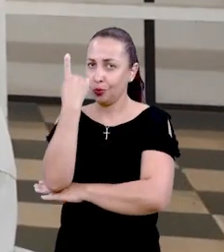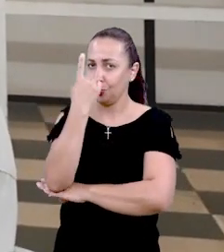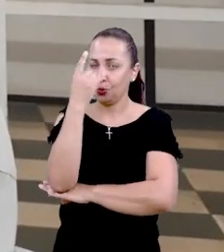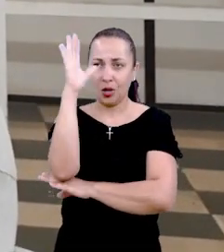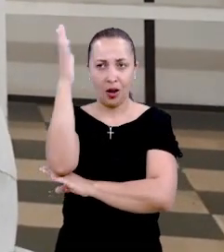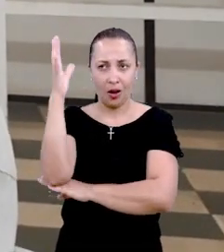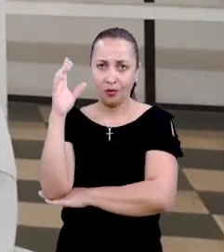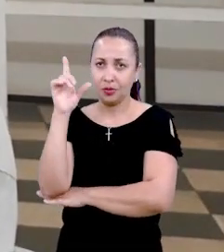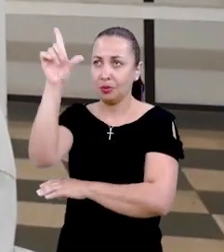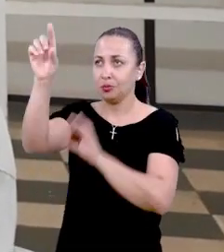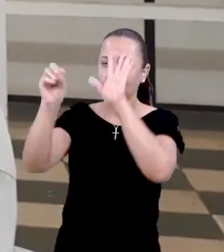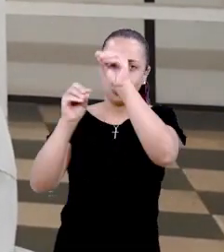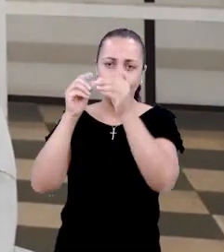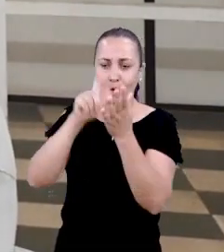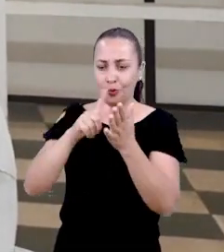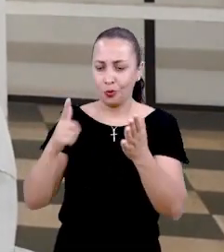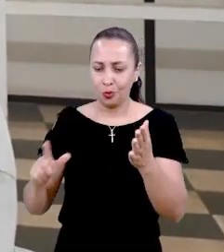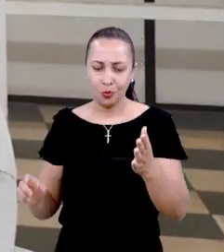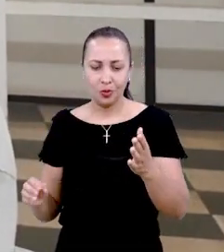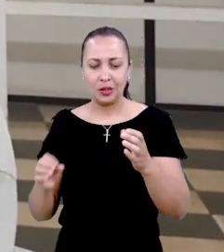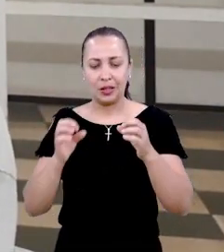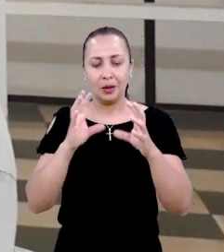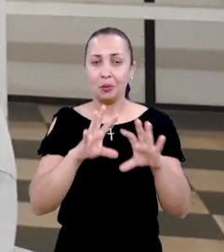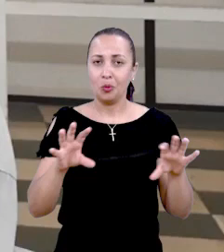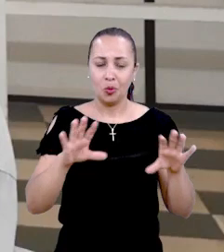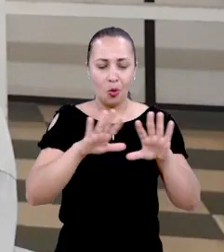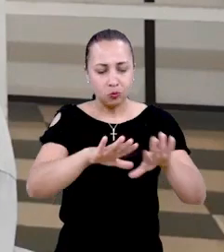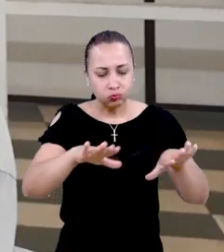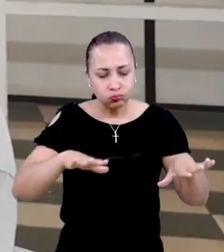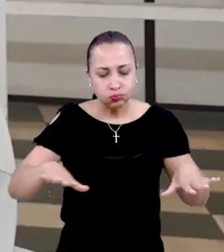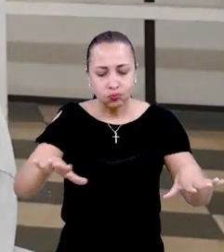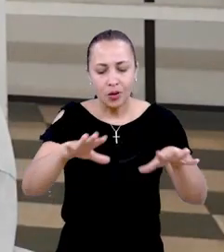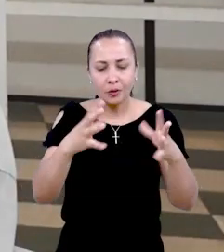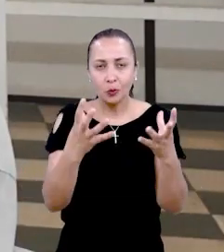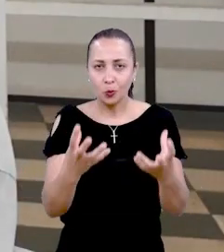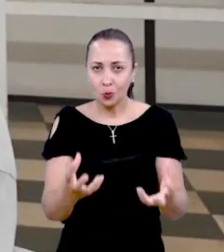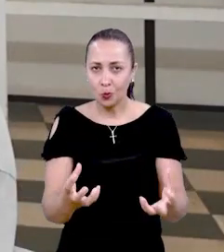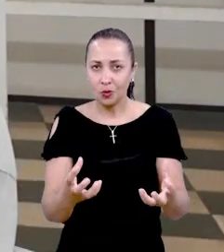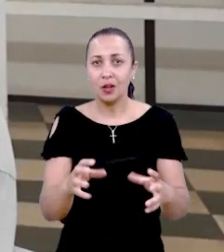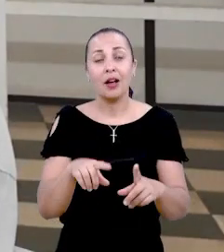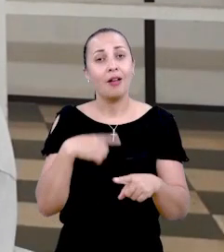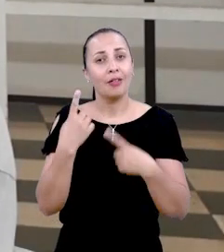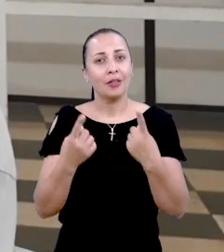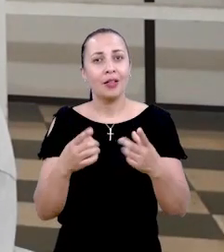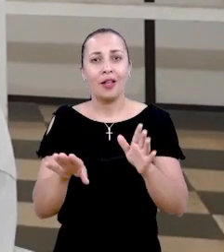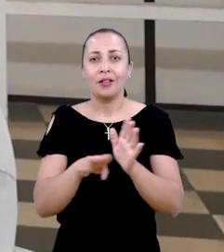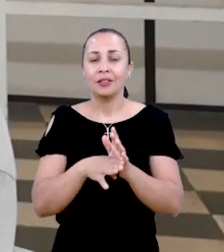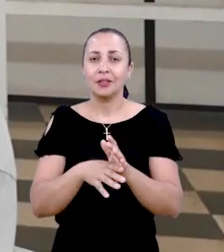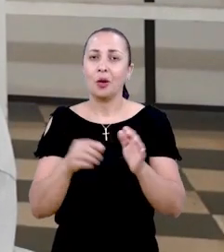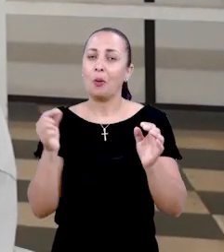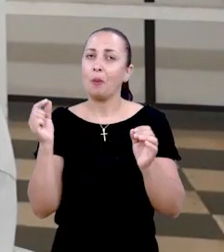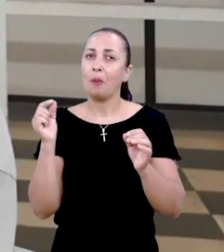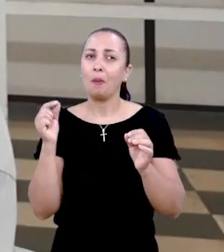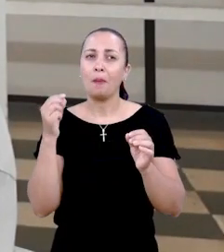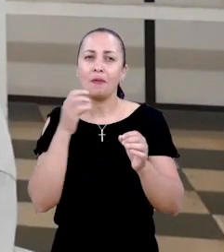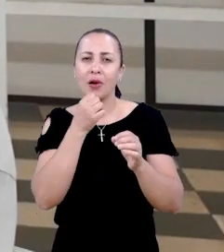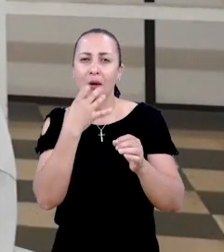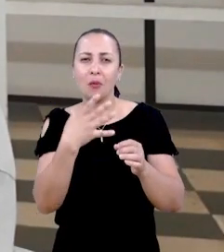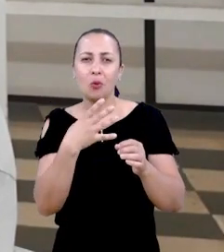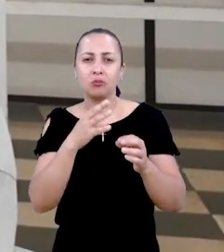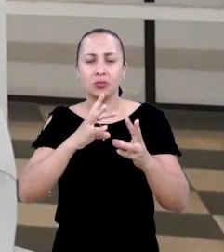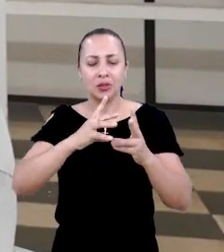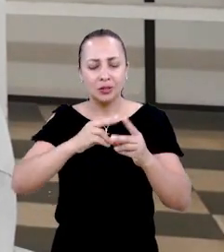árvore, colocamos para secar, e a secagem ela tem que chegar até o ponto da folha